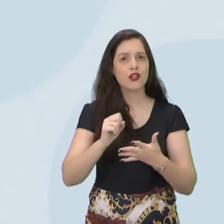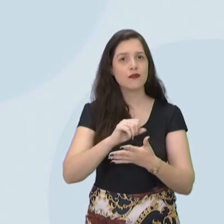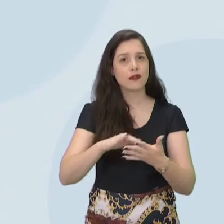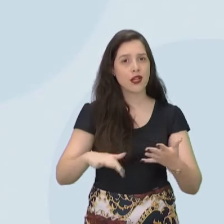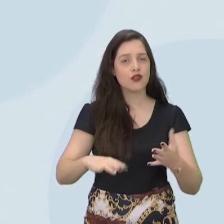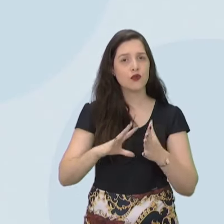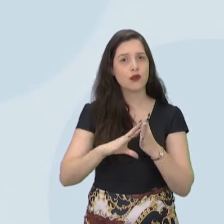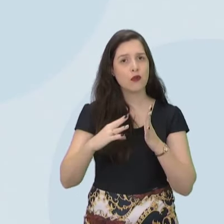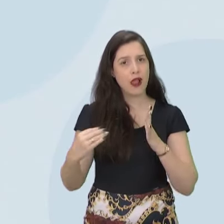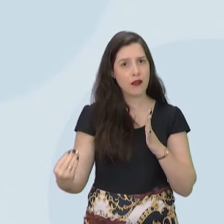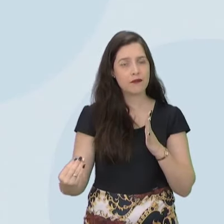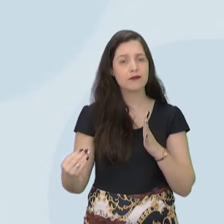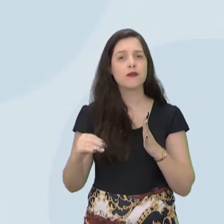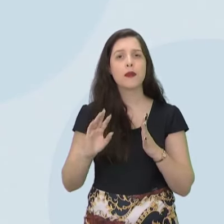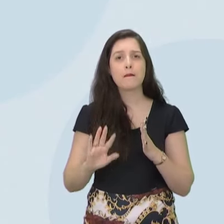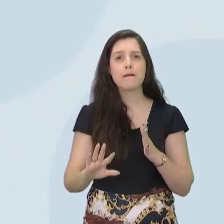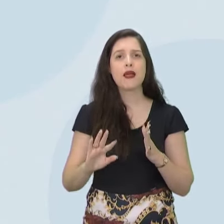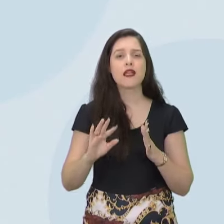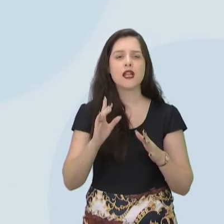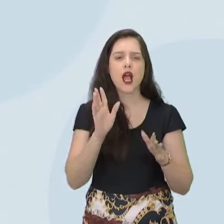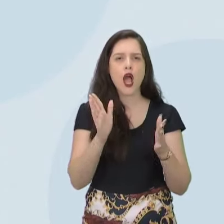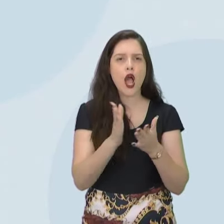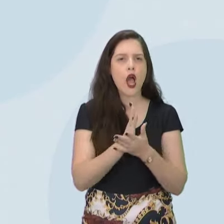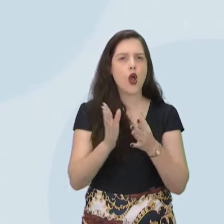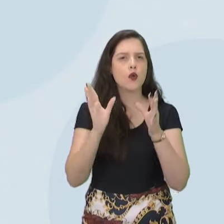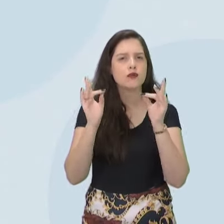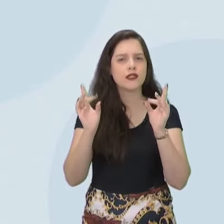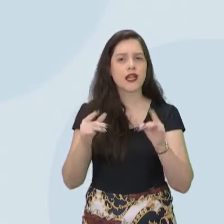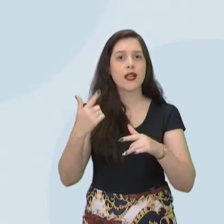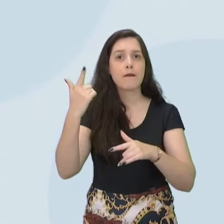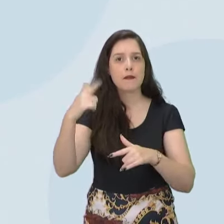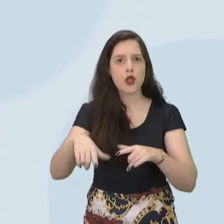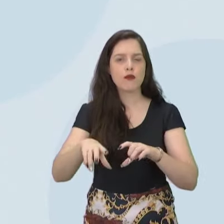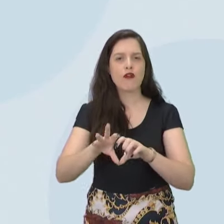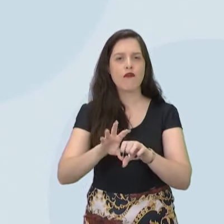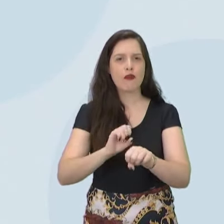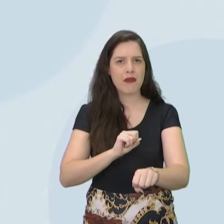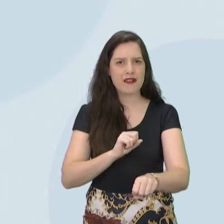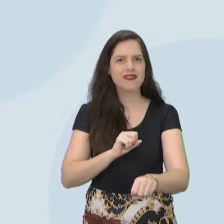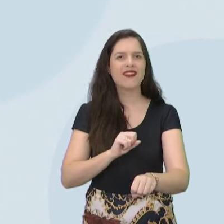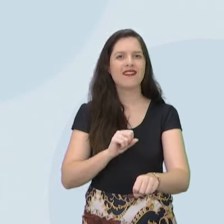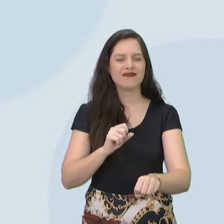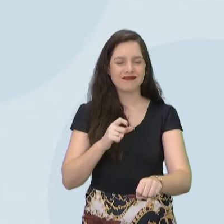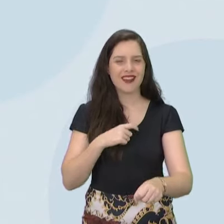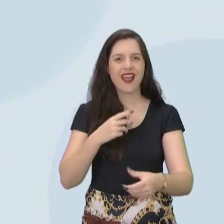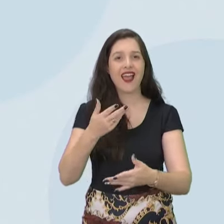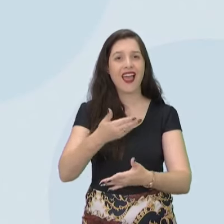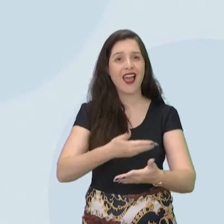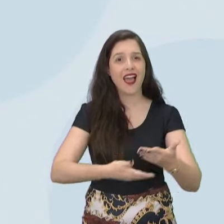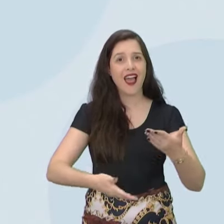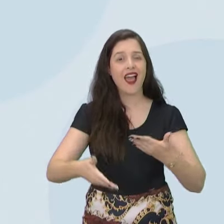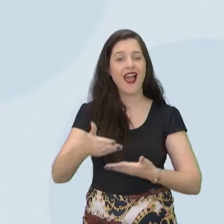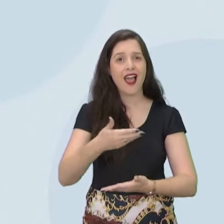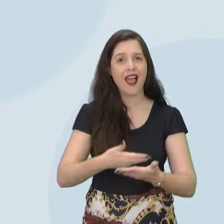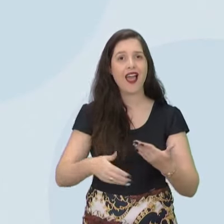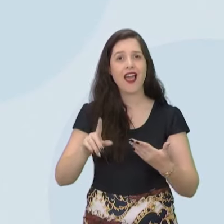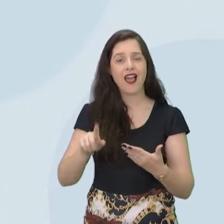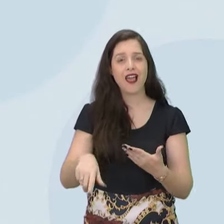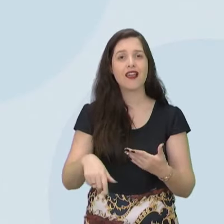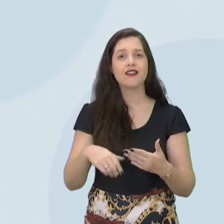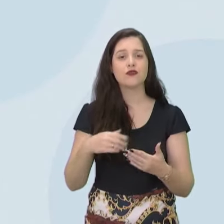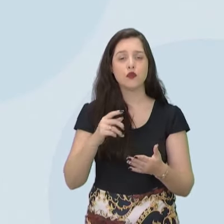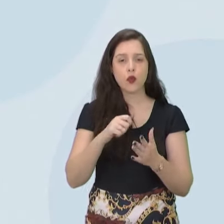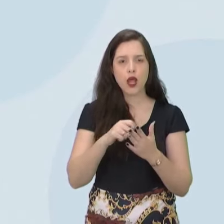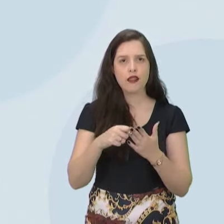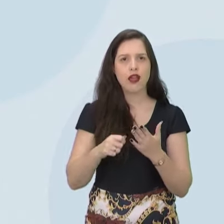curricular. Isso a gente vai ver com detalhes na próxima formação, tá? Como que se dá essa integração, mas é só para ficar no radar de vocês